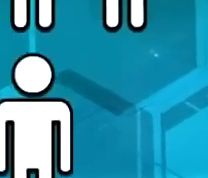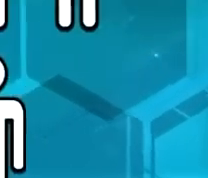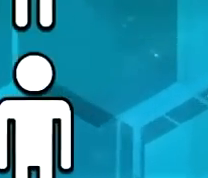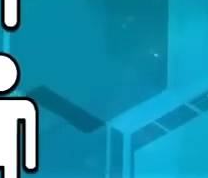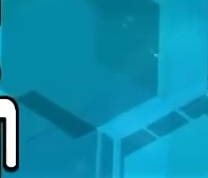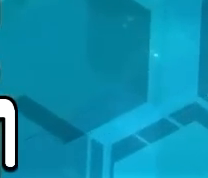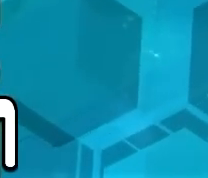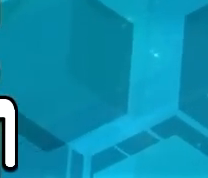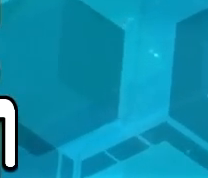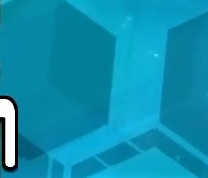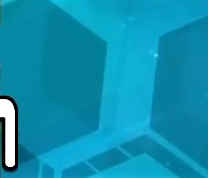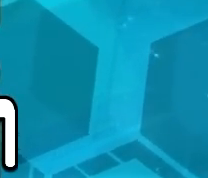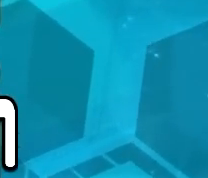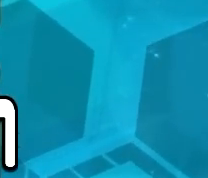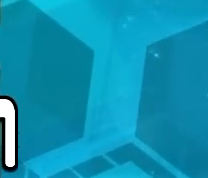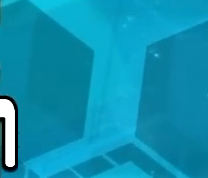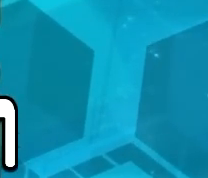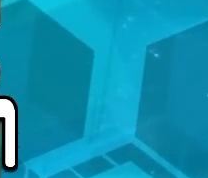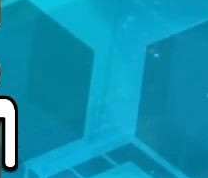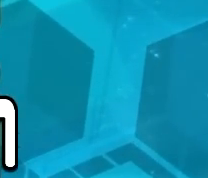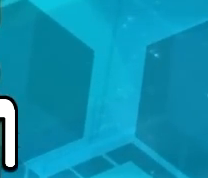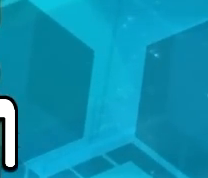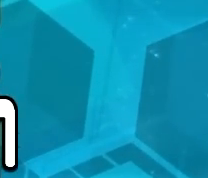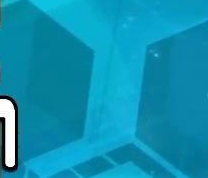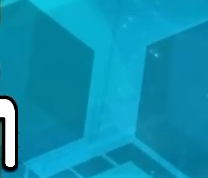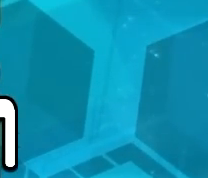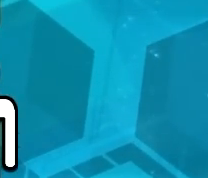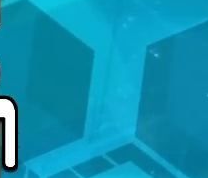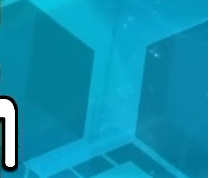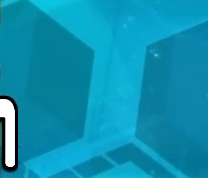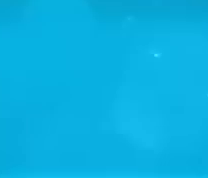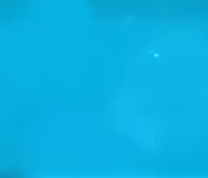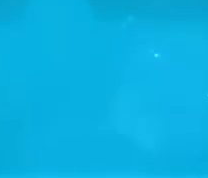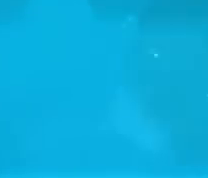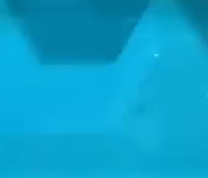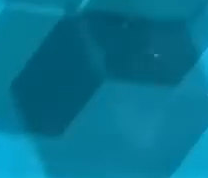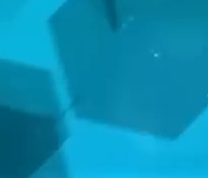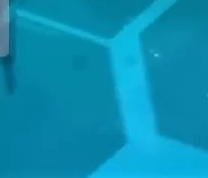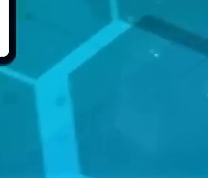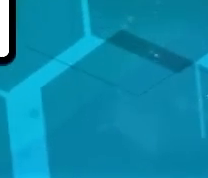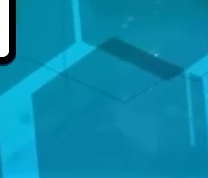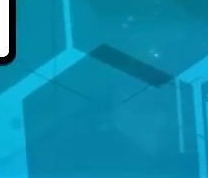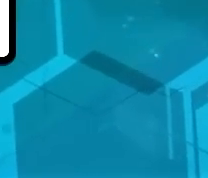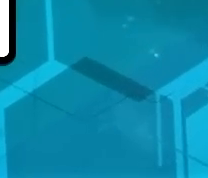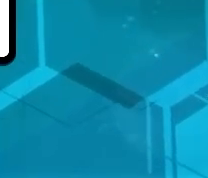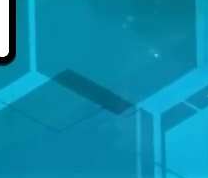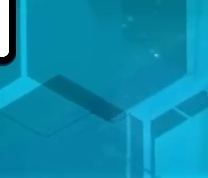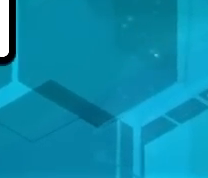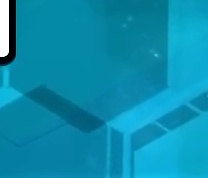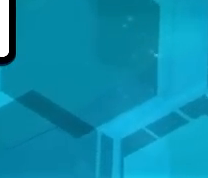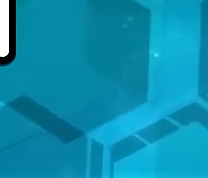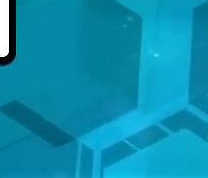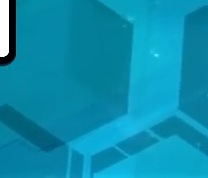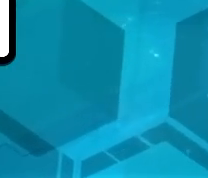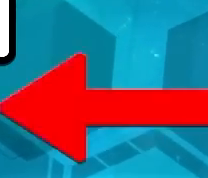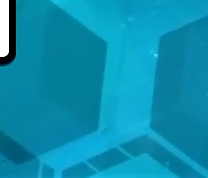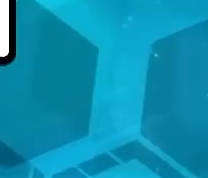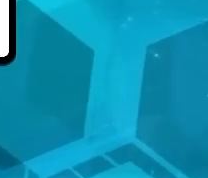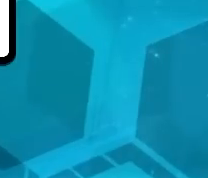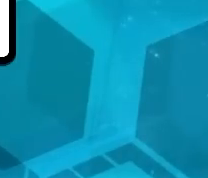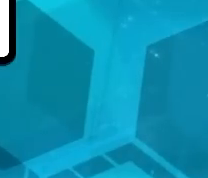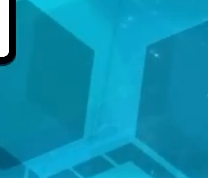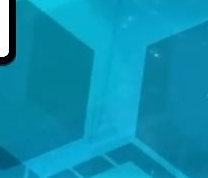escolher qualquer oponente disponível para questionar, respeitando a regra. Cada candidato terá 30 segundos para fazer a